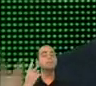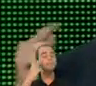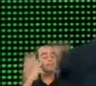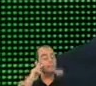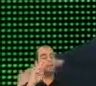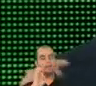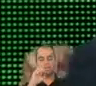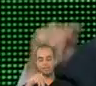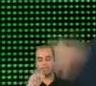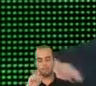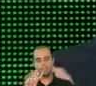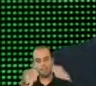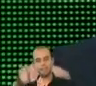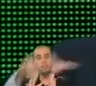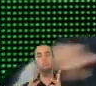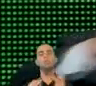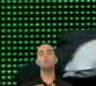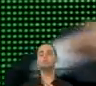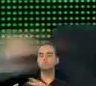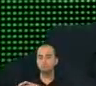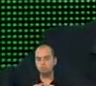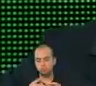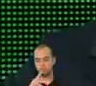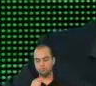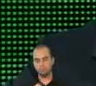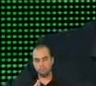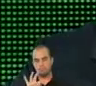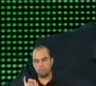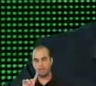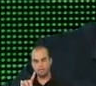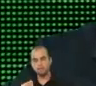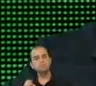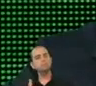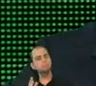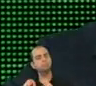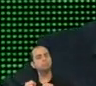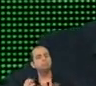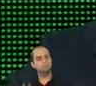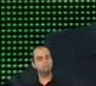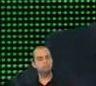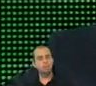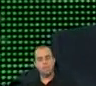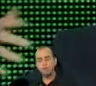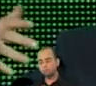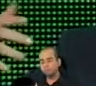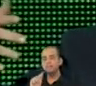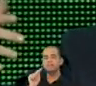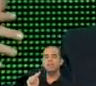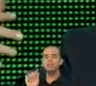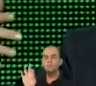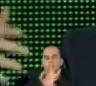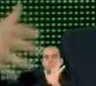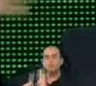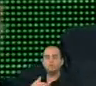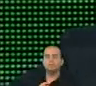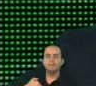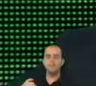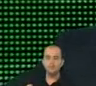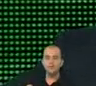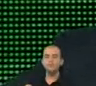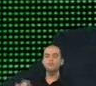Mas eu quero lembrar que no caso dessa emenda, todos os partidos aprovaram. né? Todos os partidos. Aliás, eu aprovei